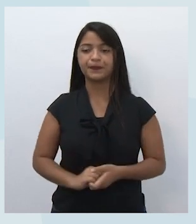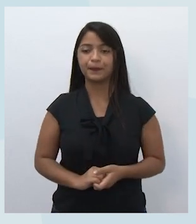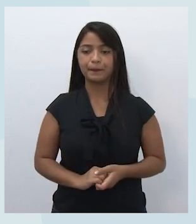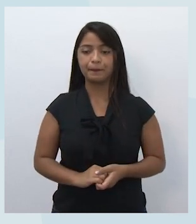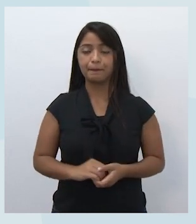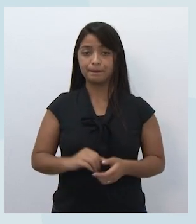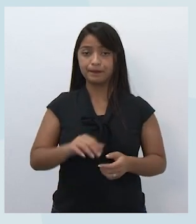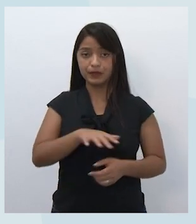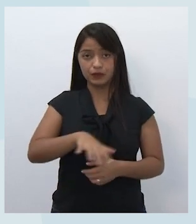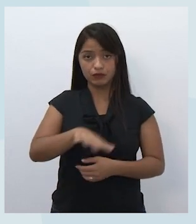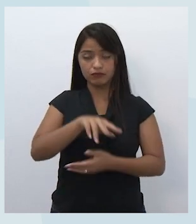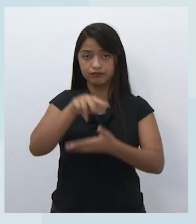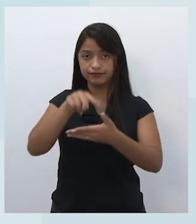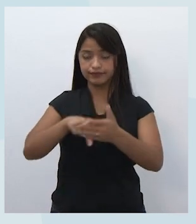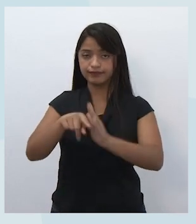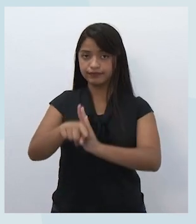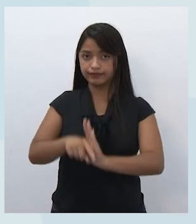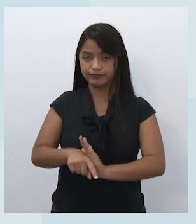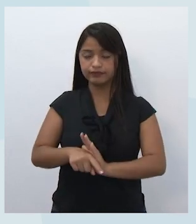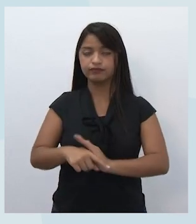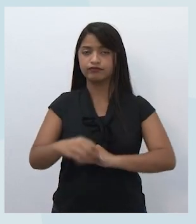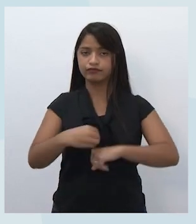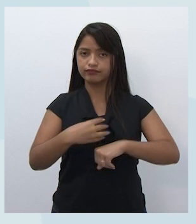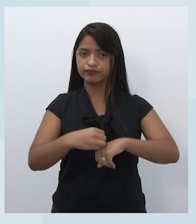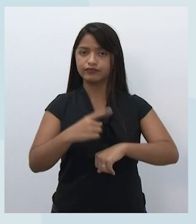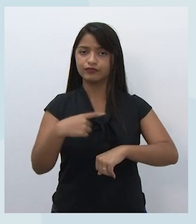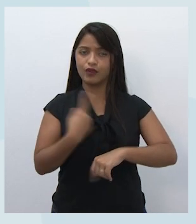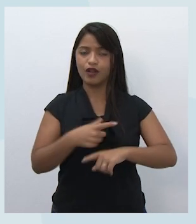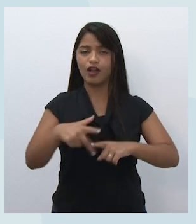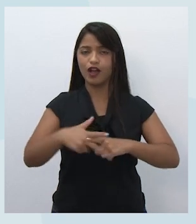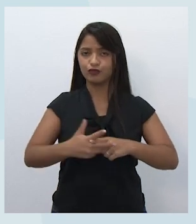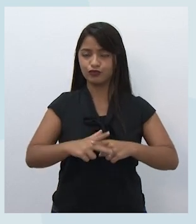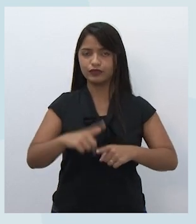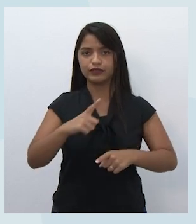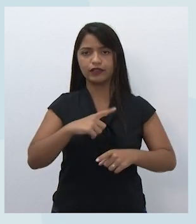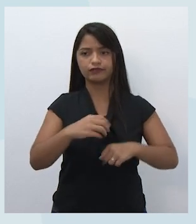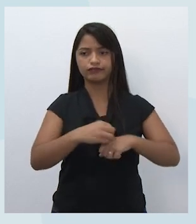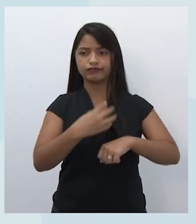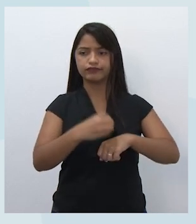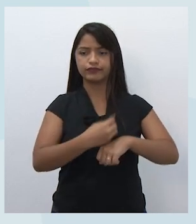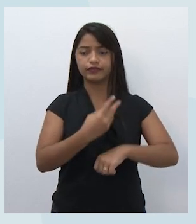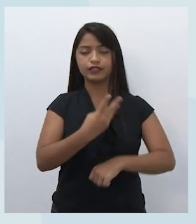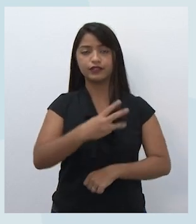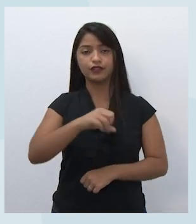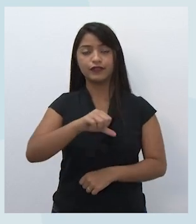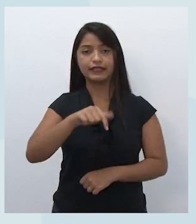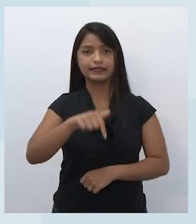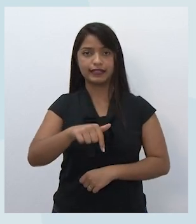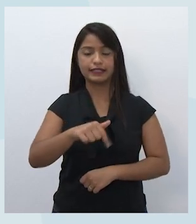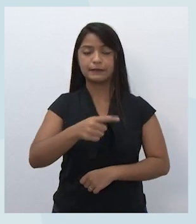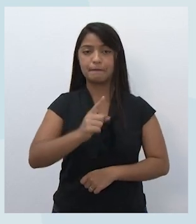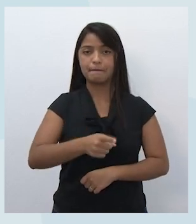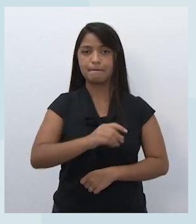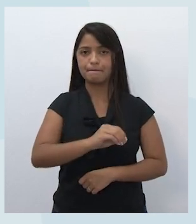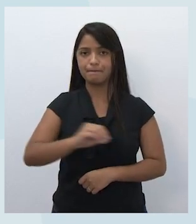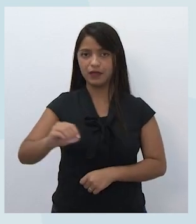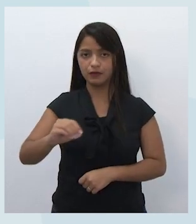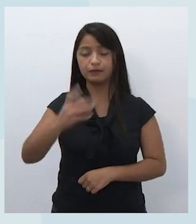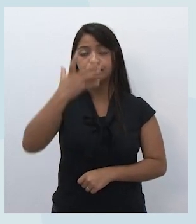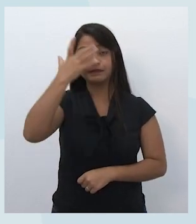alguns ajustes, conforme as 397 mil contribuições que vieram de mais de 98